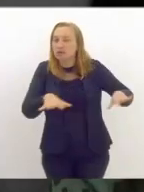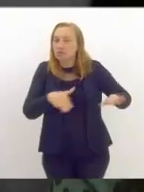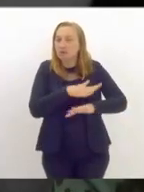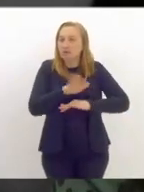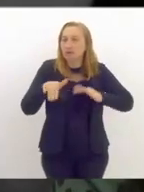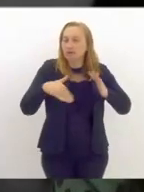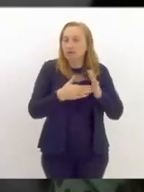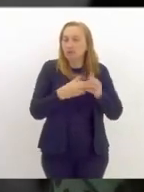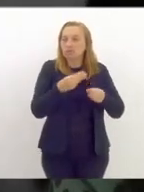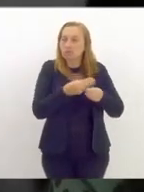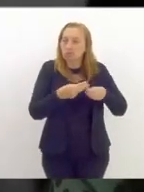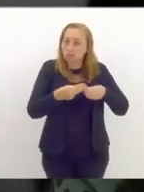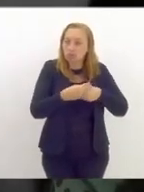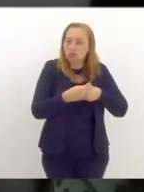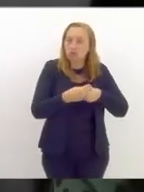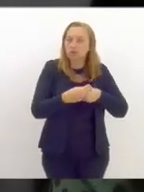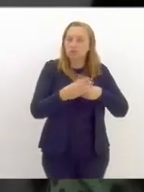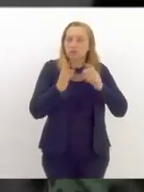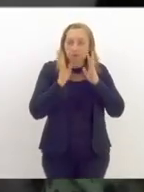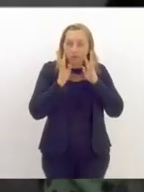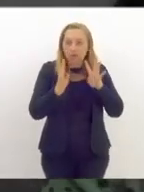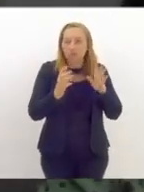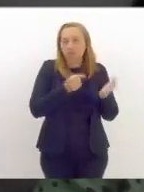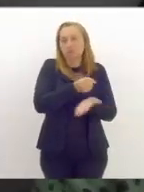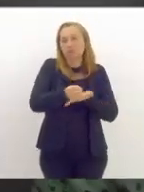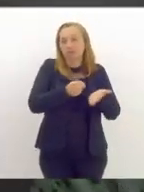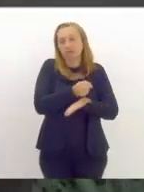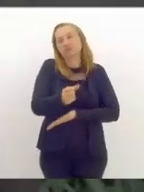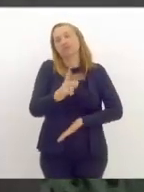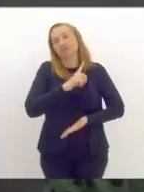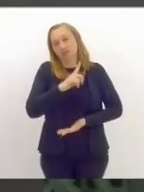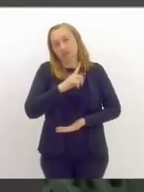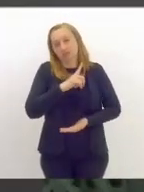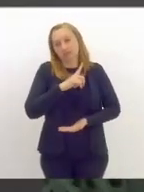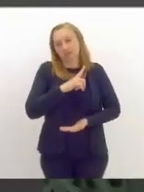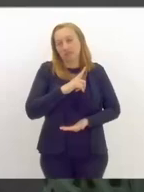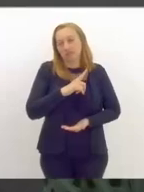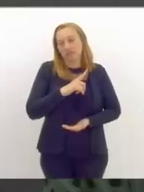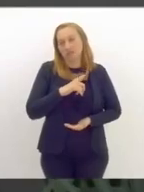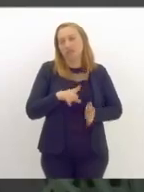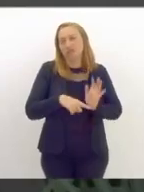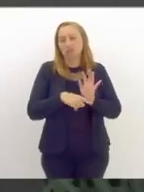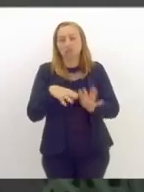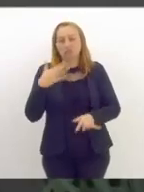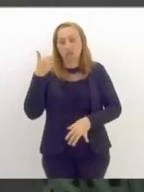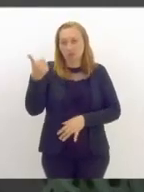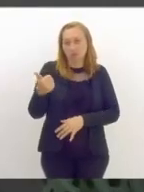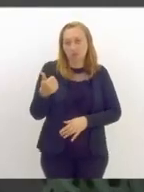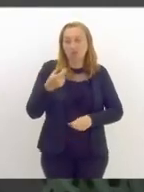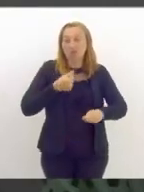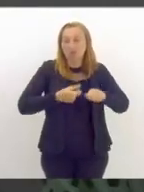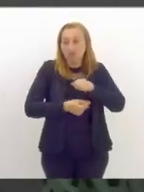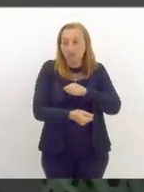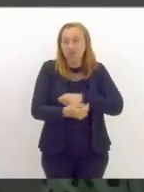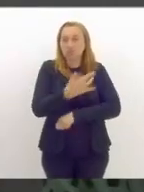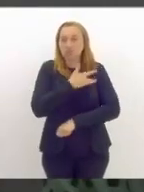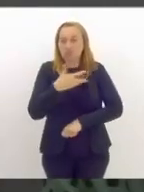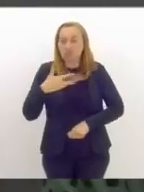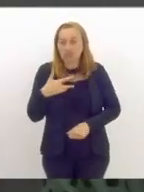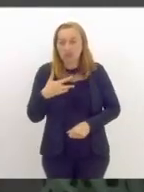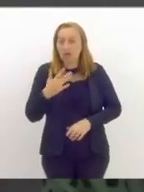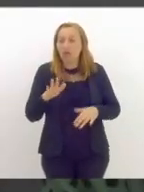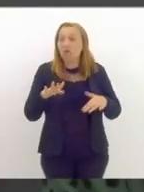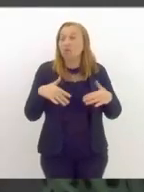os municípios, para que a atenção básica pudesse ter um atendimento melhor. Investiu em saúde